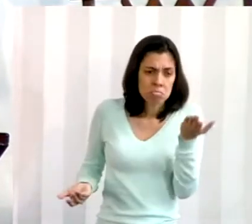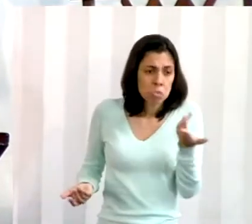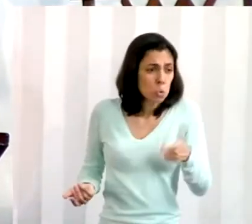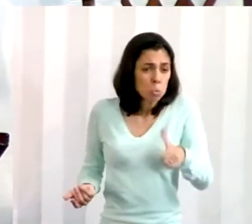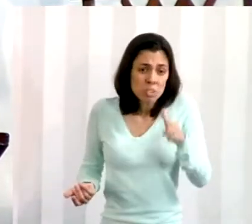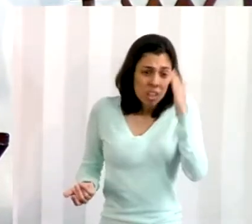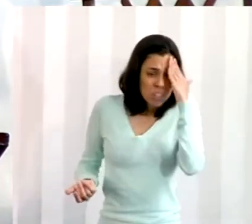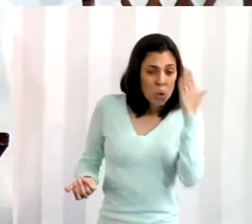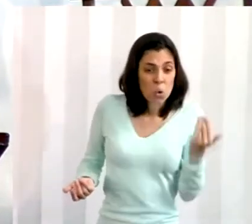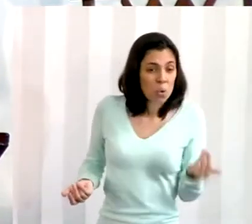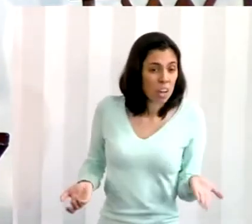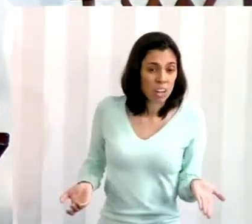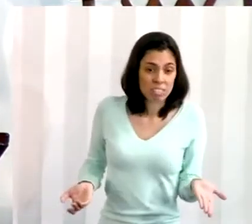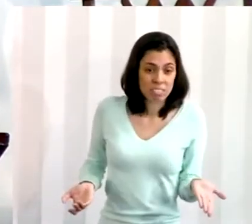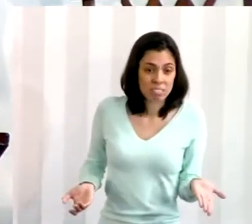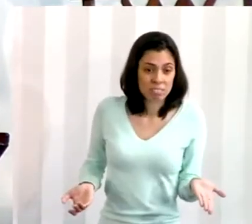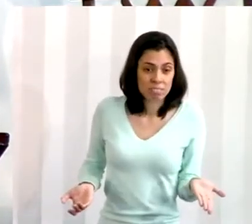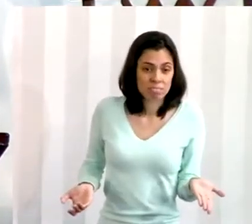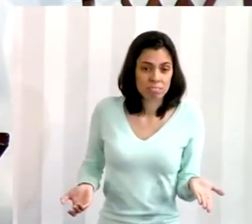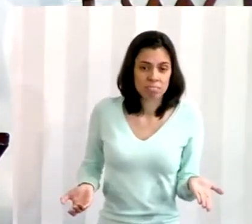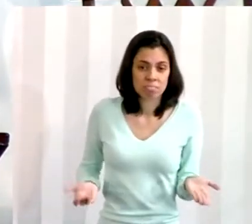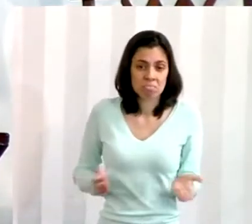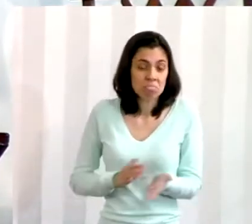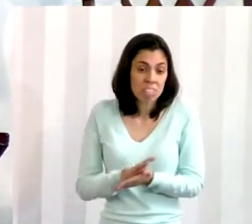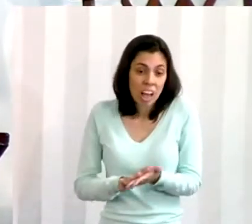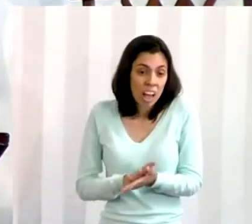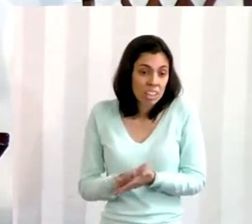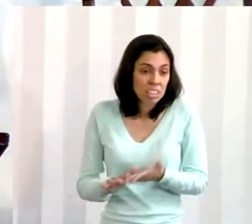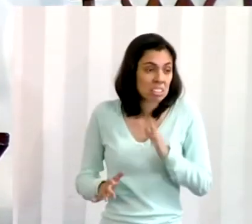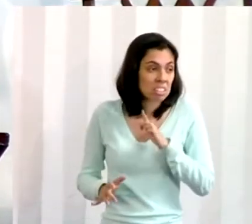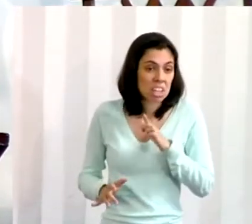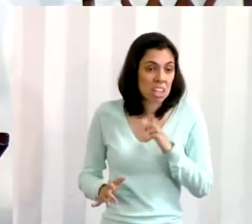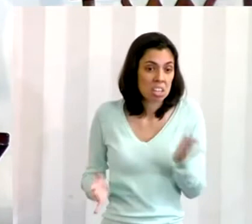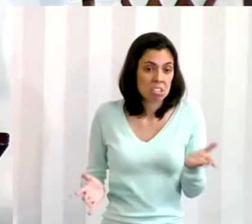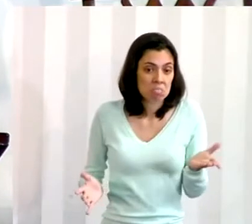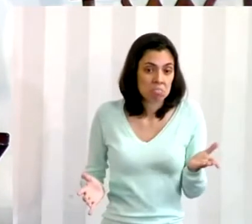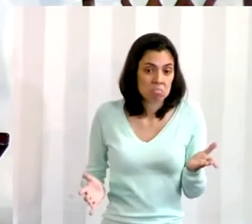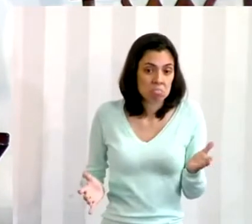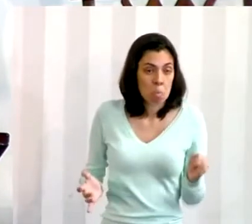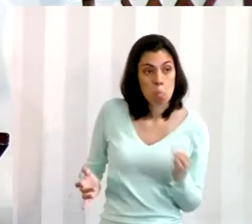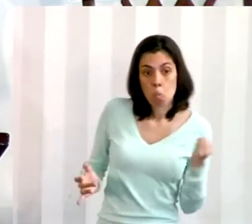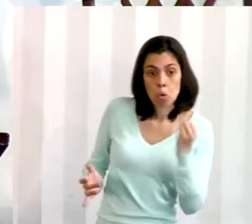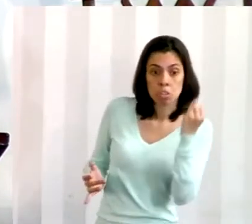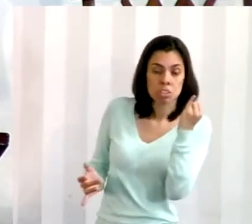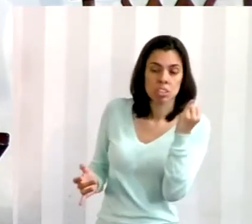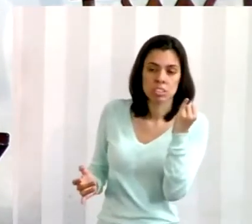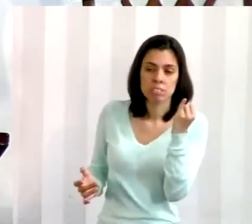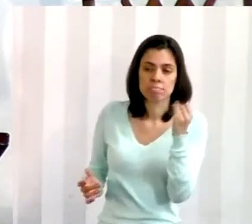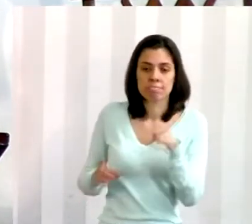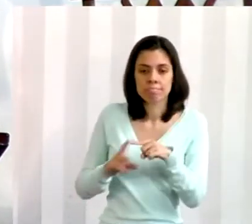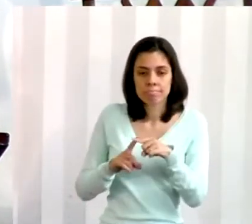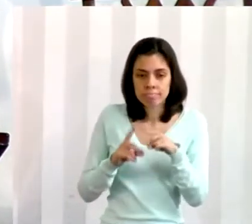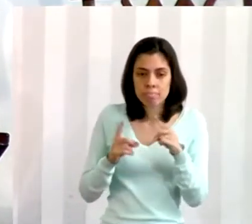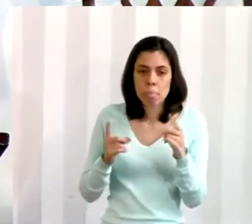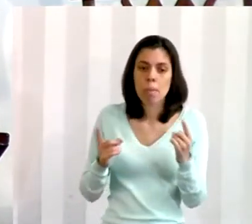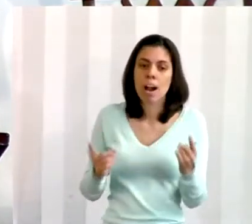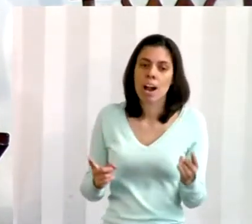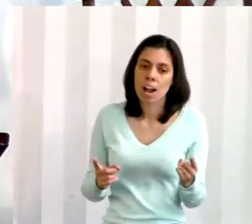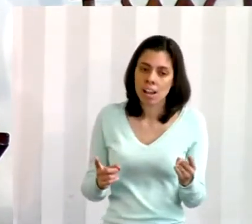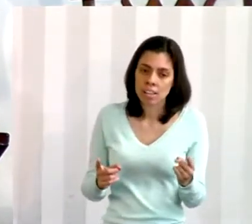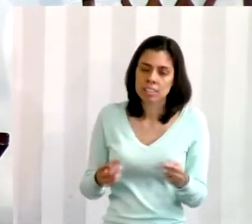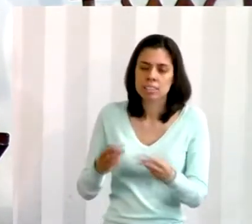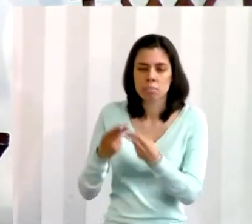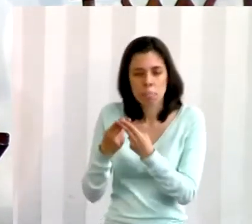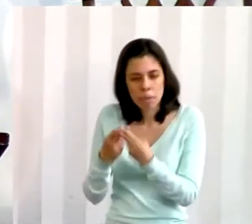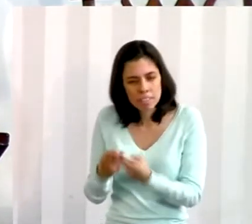Certamente, boa parte do século I, da igreja inicial, via o valor da perseverança, da paciência